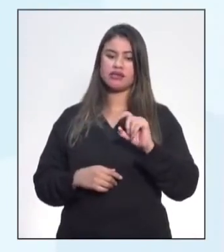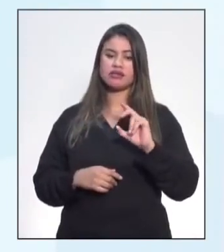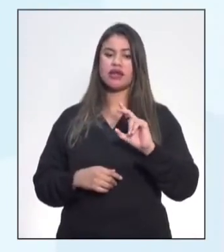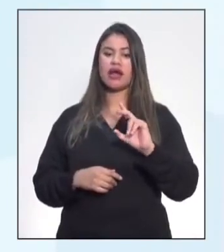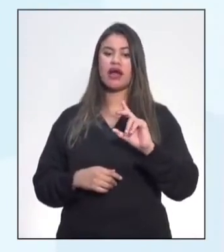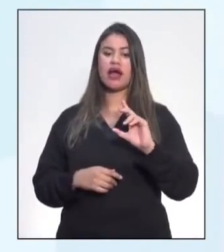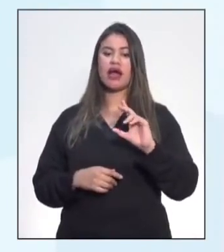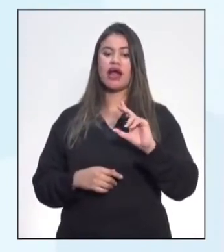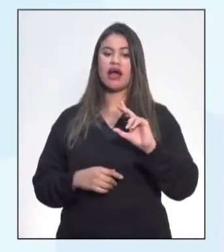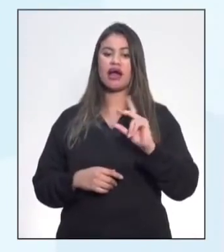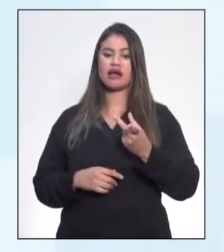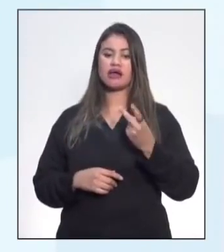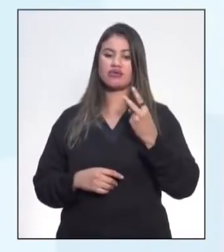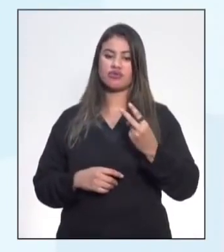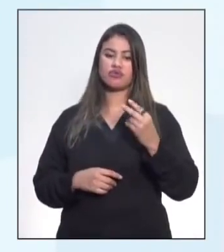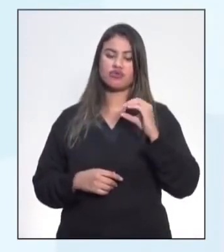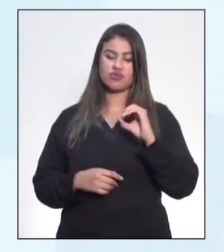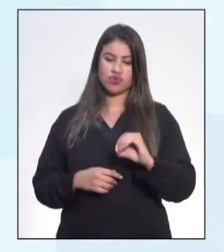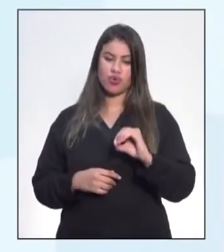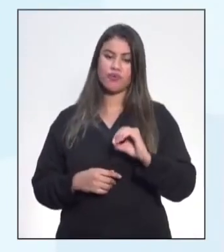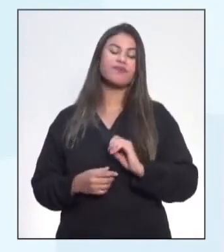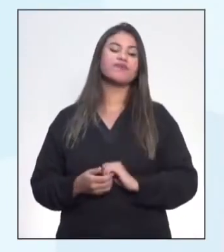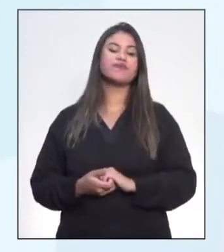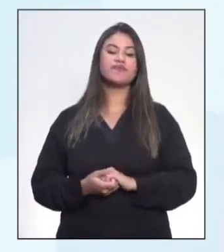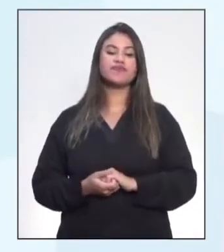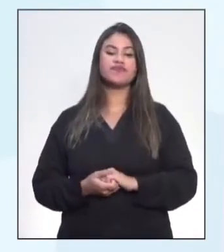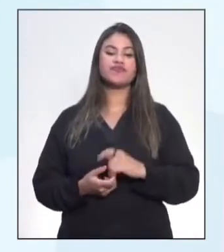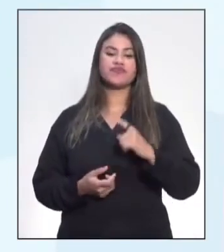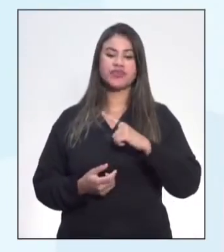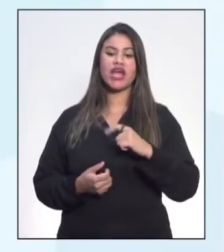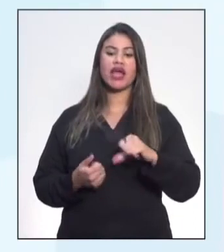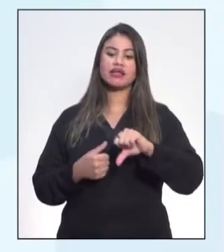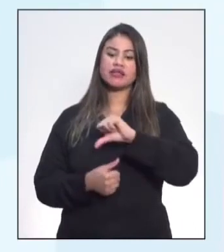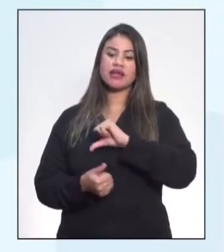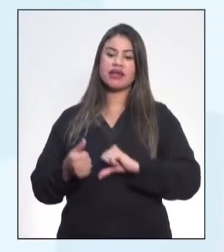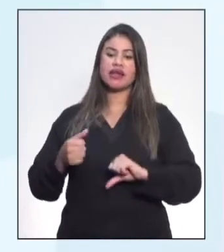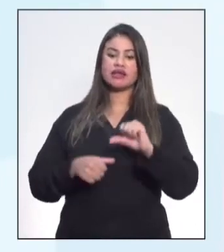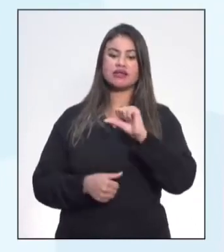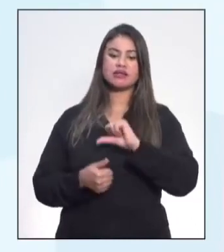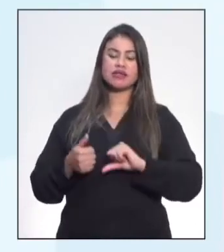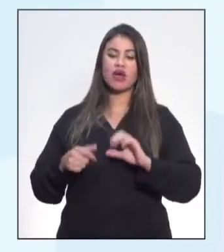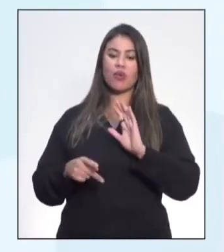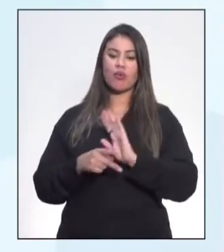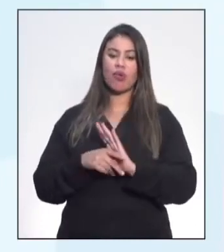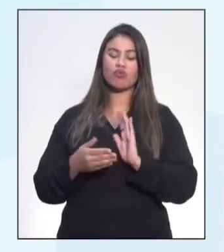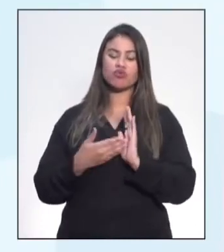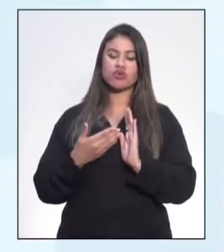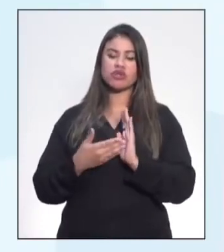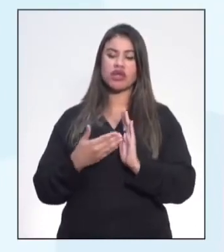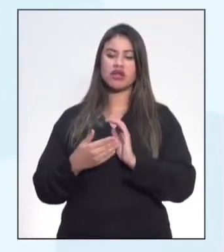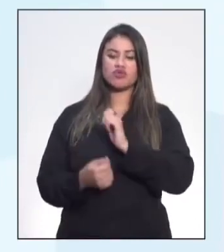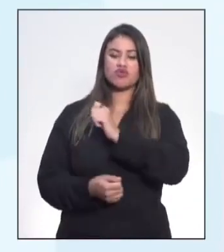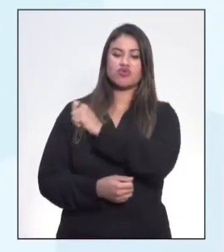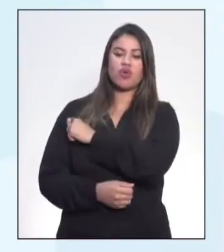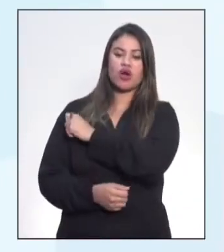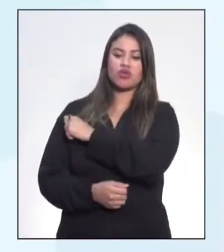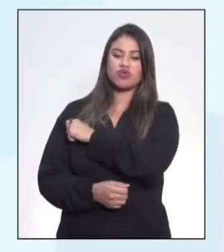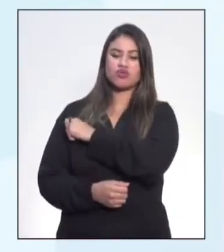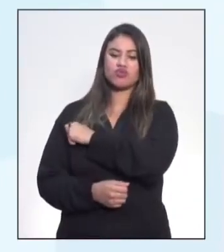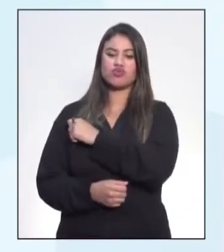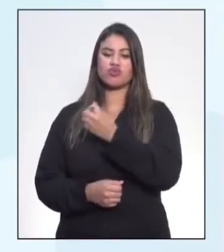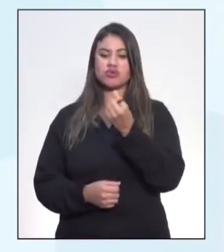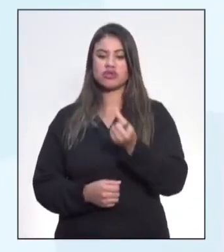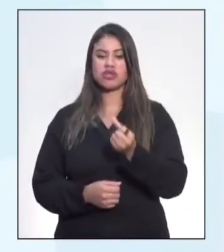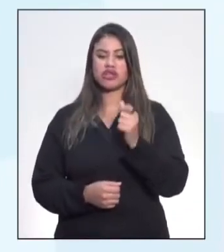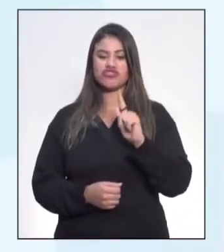H2O. Então, eu tenho essa reação aqui, que também está no caderno do aluno de vocês, tá? Que é a atividade 6G